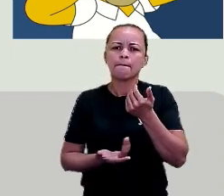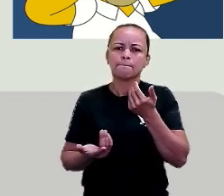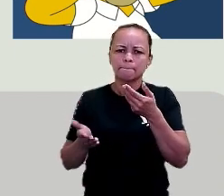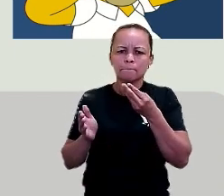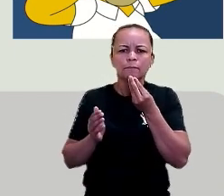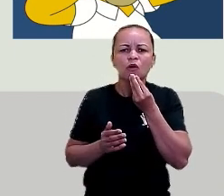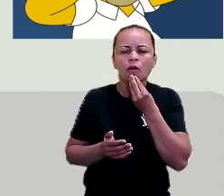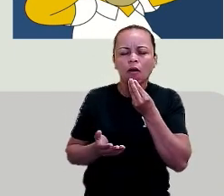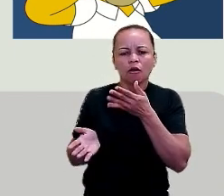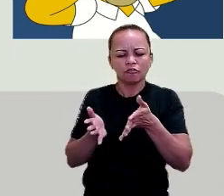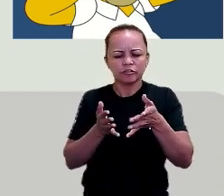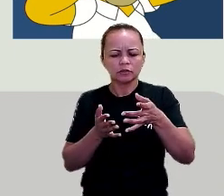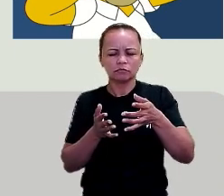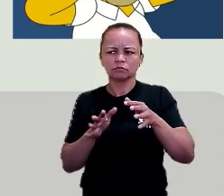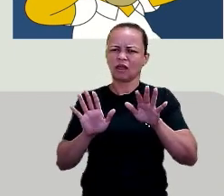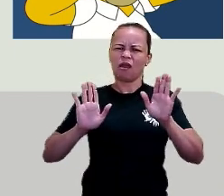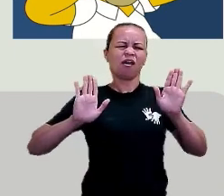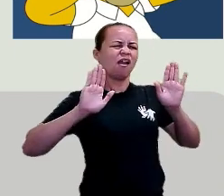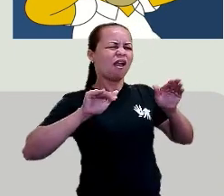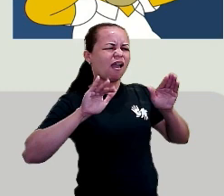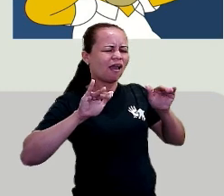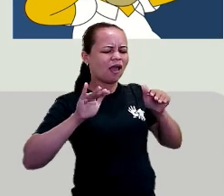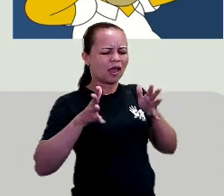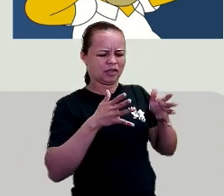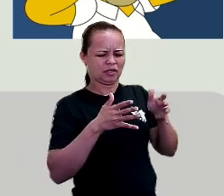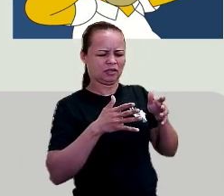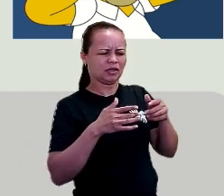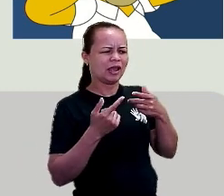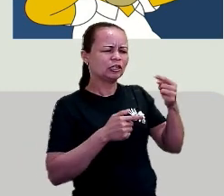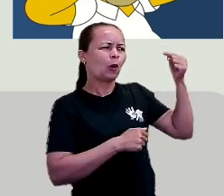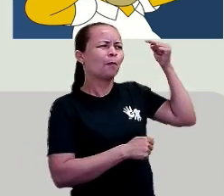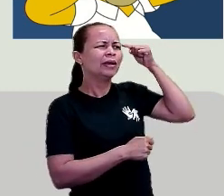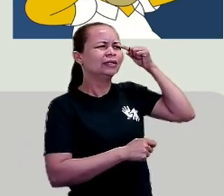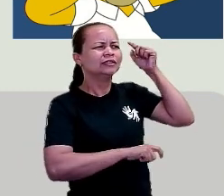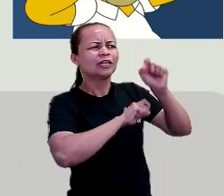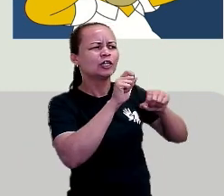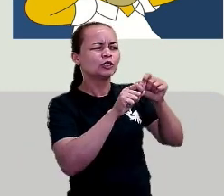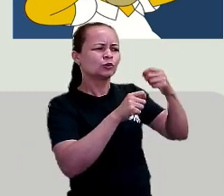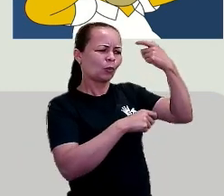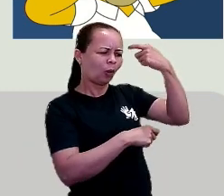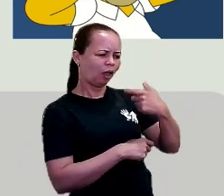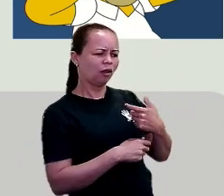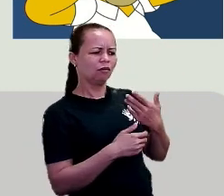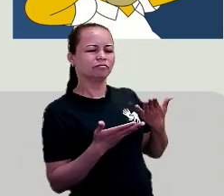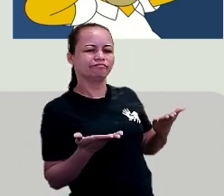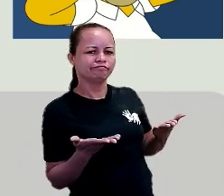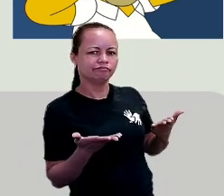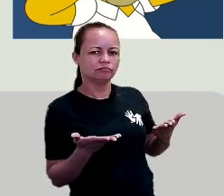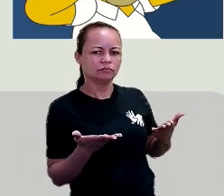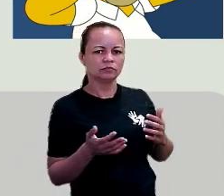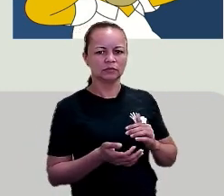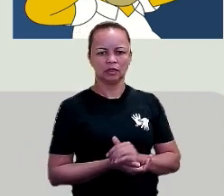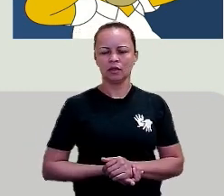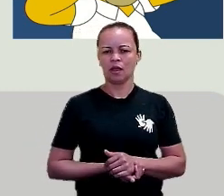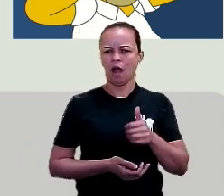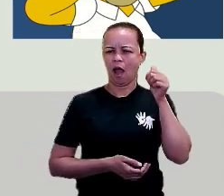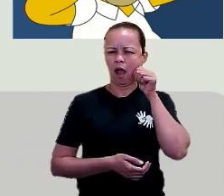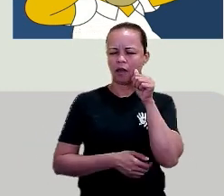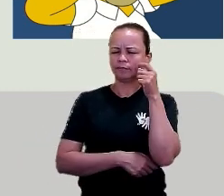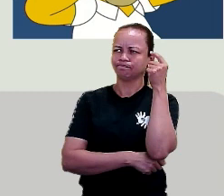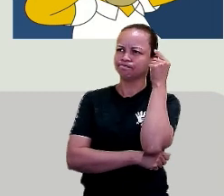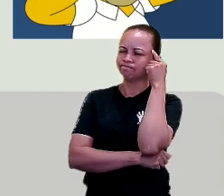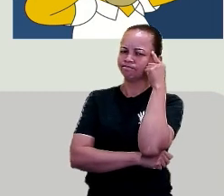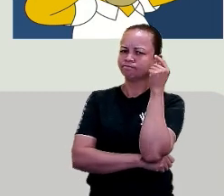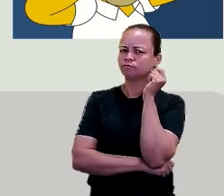prove. Ei! O que é que eles estão pensando que nós somos? Aí Mafalda para e